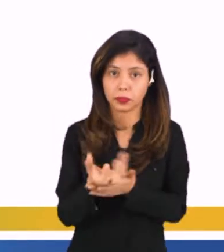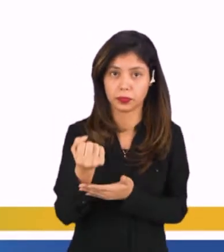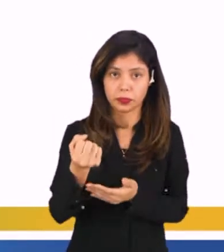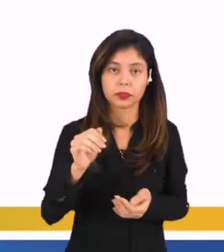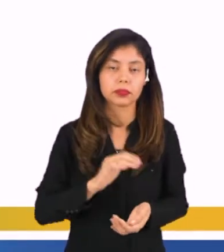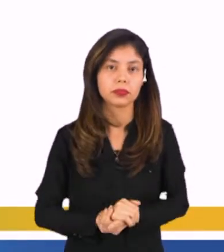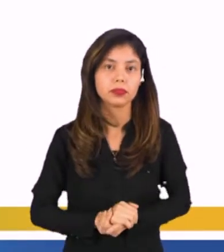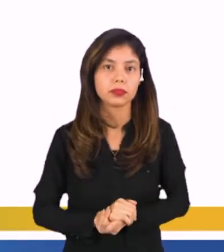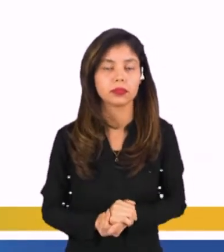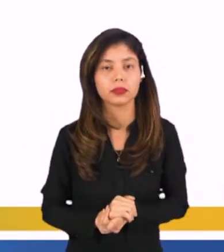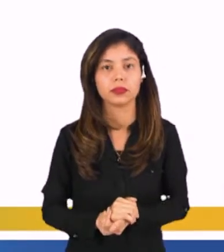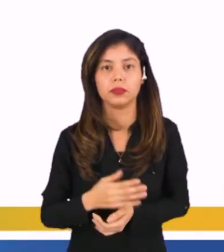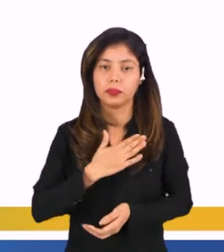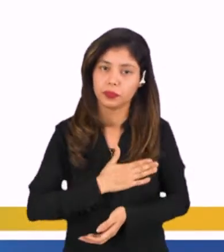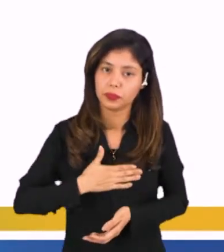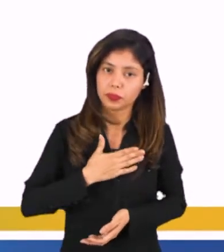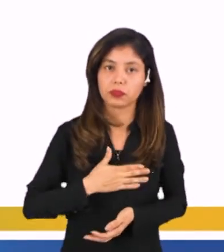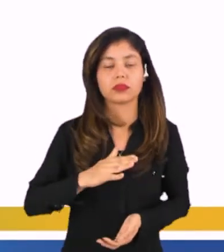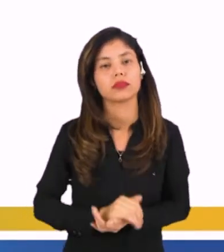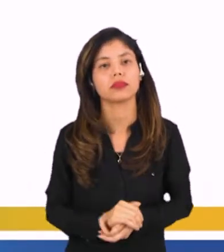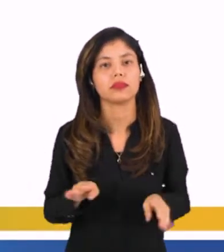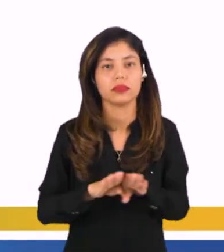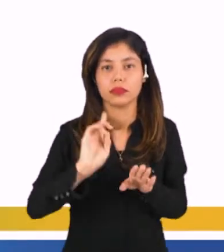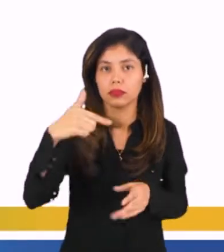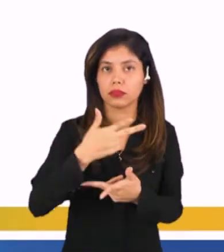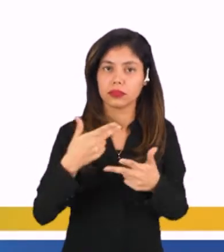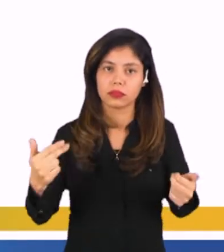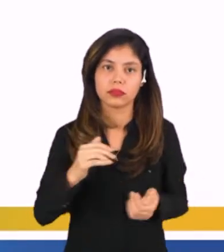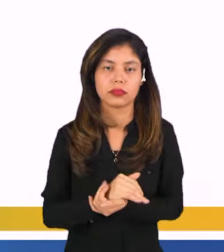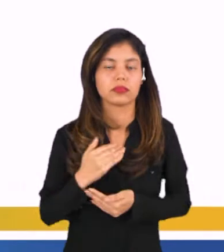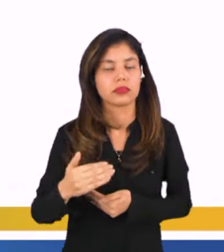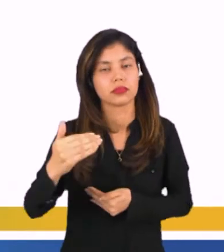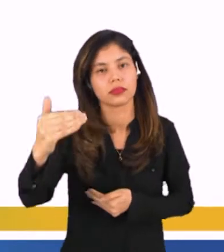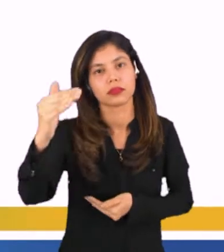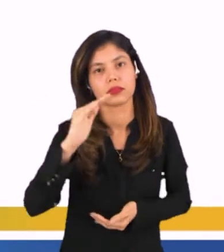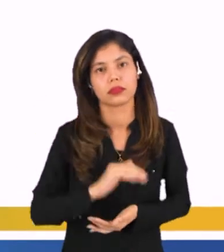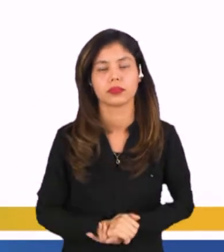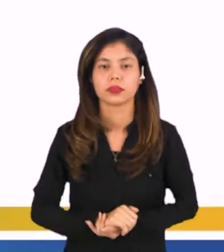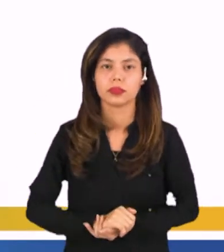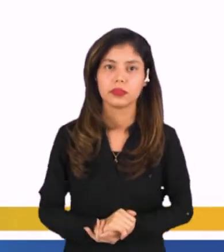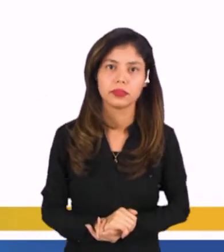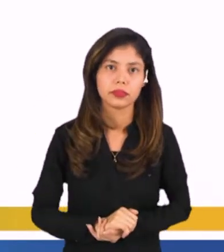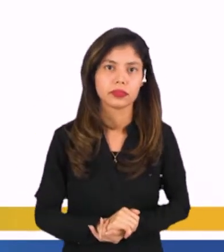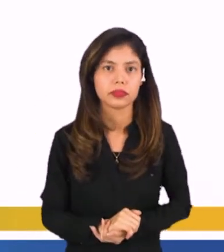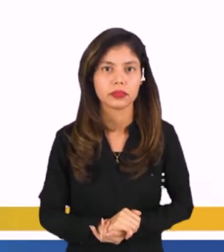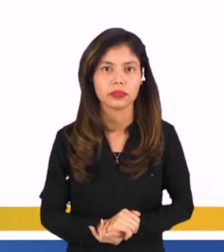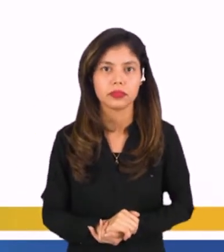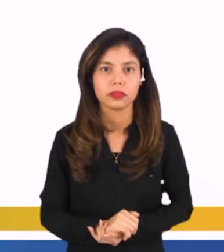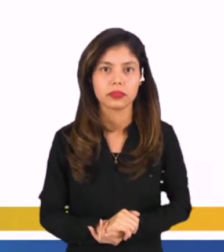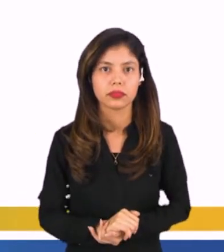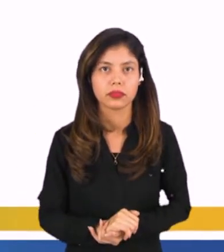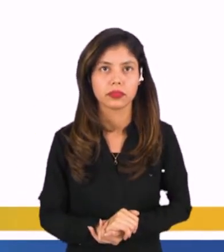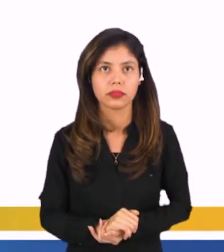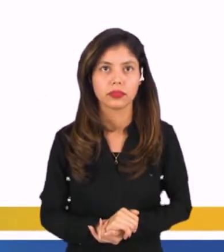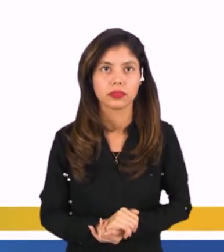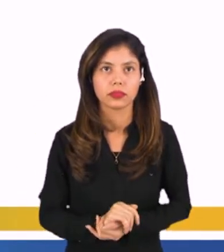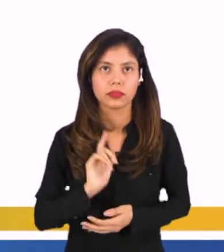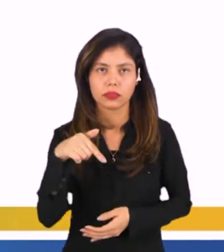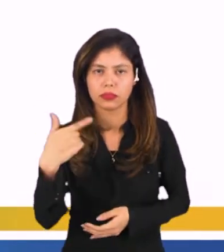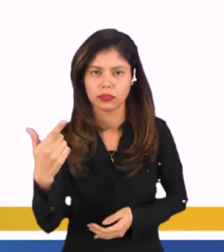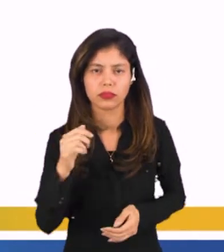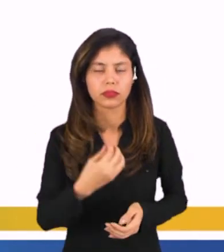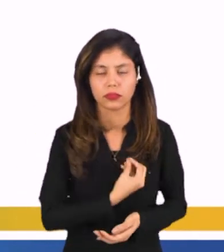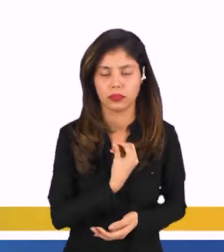conquistas, né, seus gostos e outras coisas durante esse trajeto, tá? Durante as outras coisas que ele